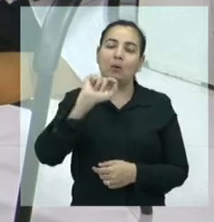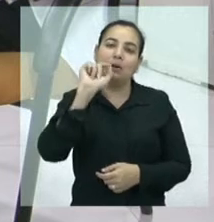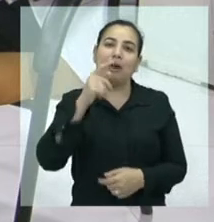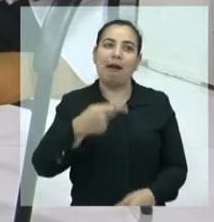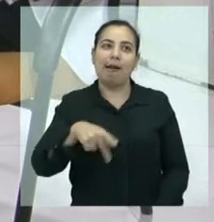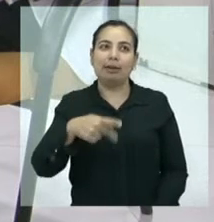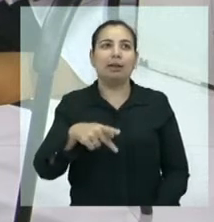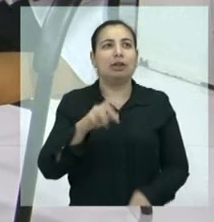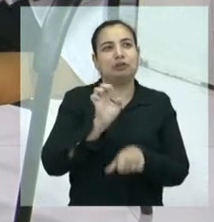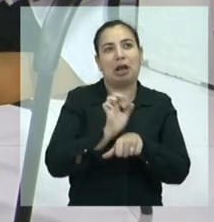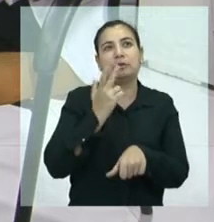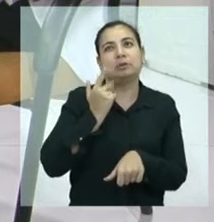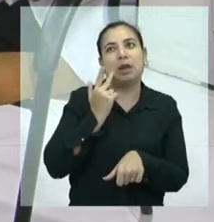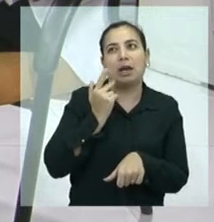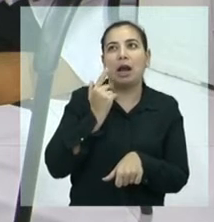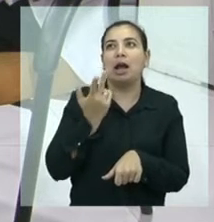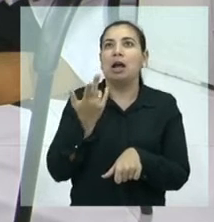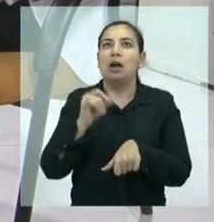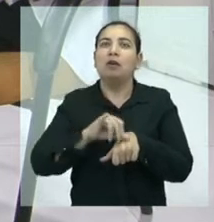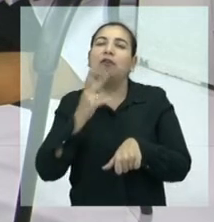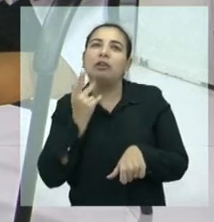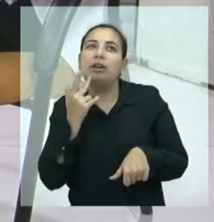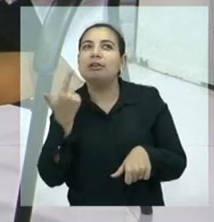existia negro, como é que surgiu isso?